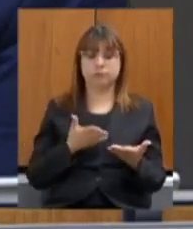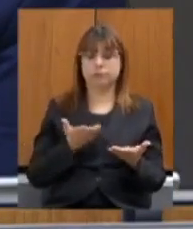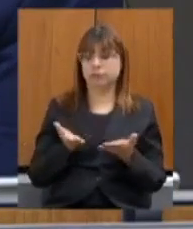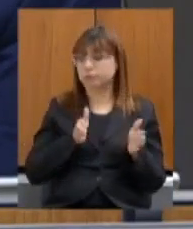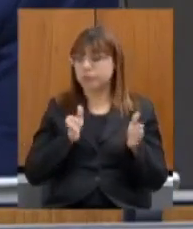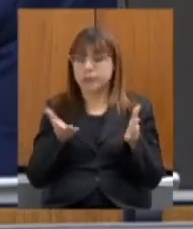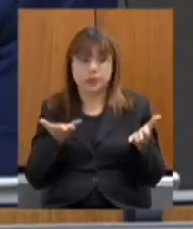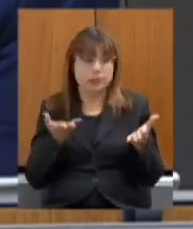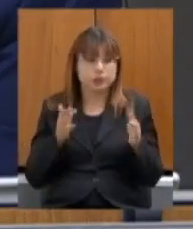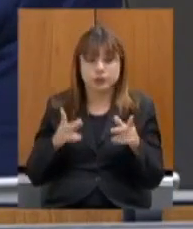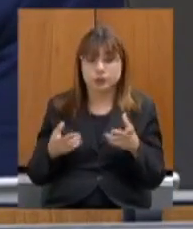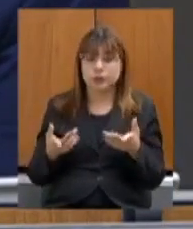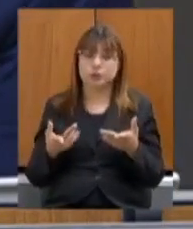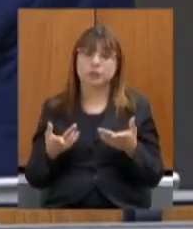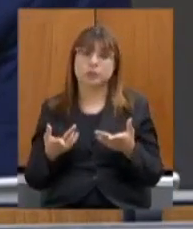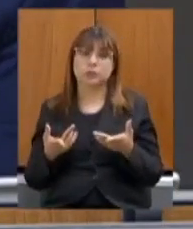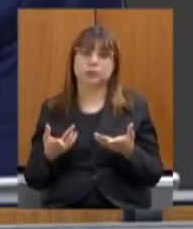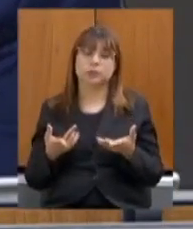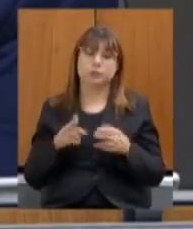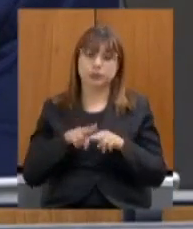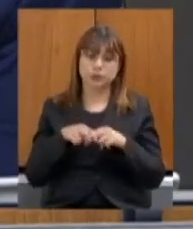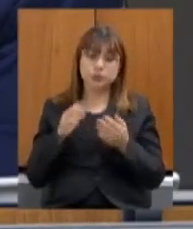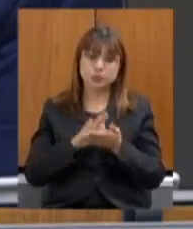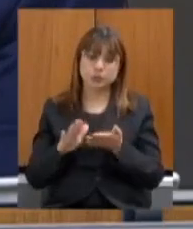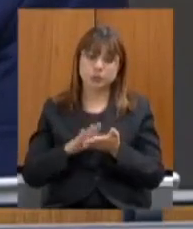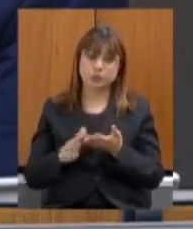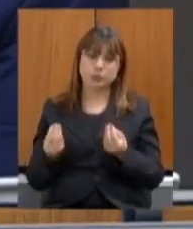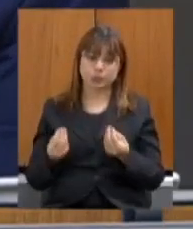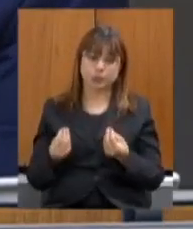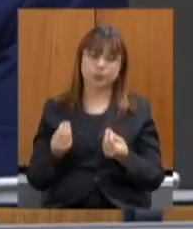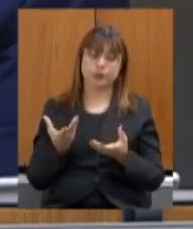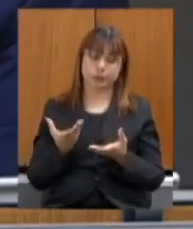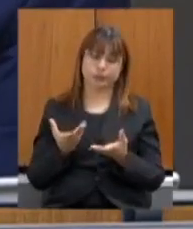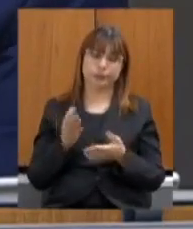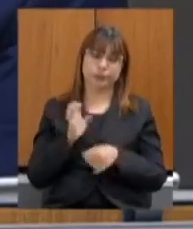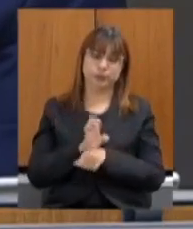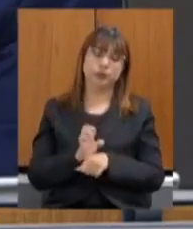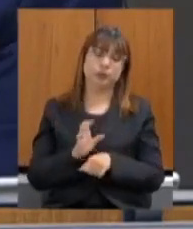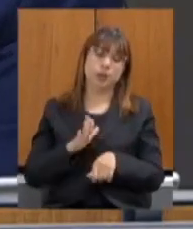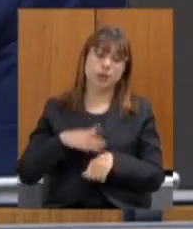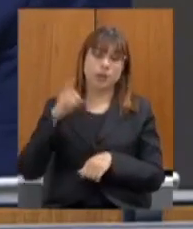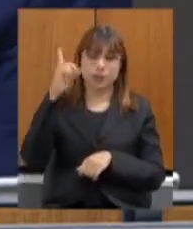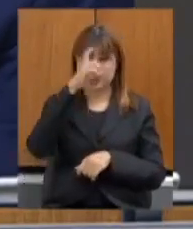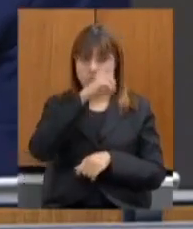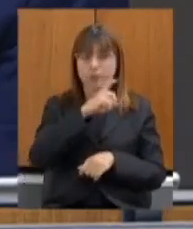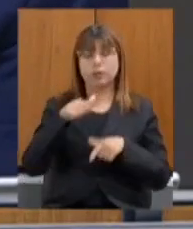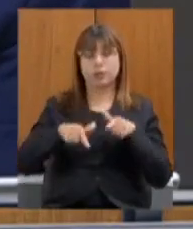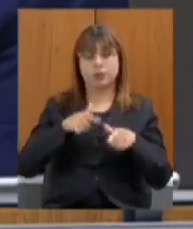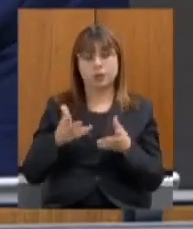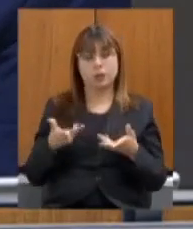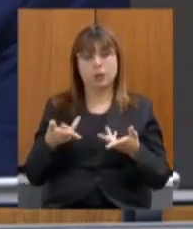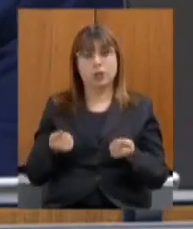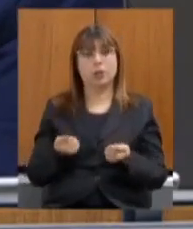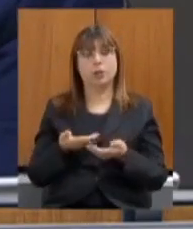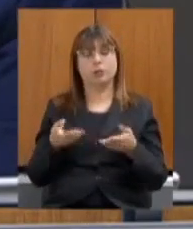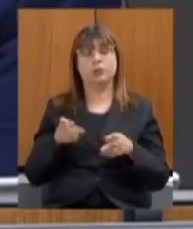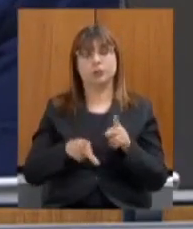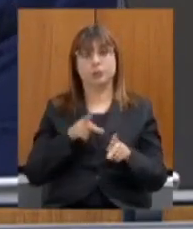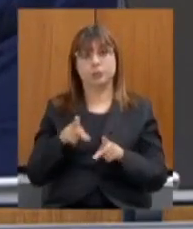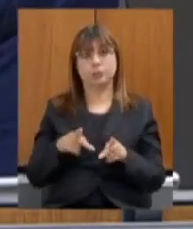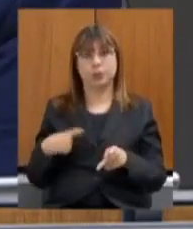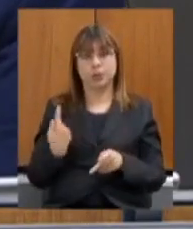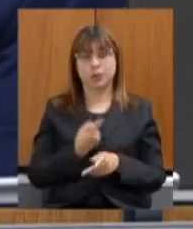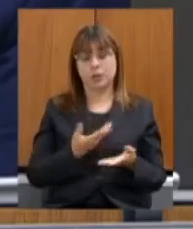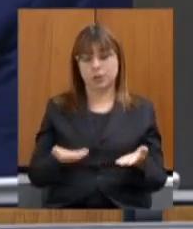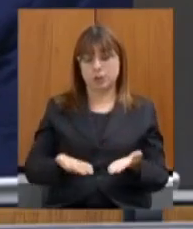cada vez mais, pela estrutura de gasto do nosso estado, vai ficar mais difícil de prestar serviços de qualidade à população. Nós